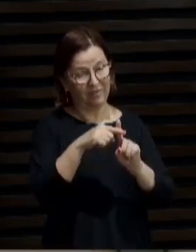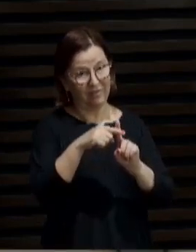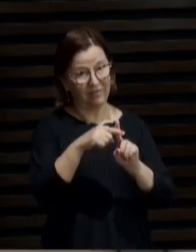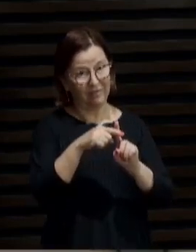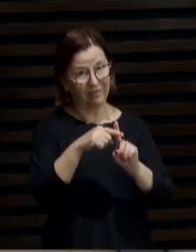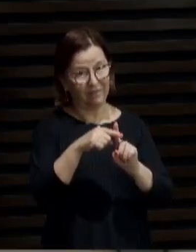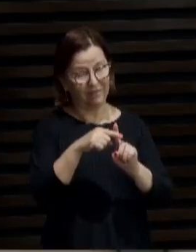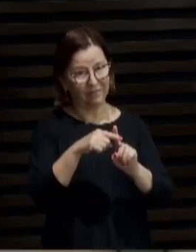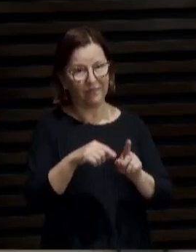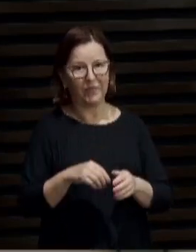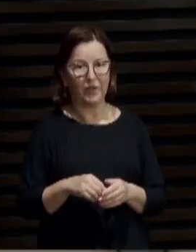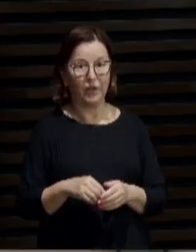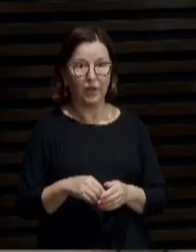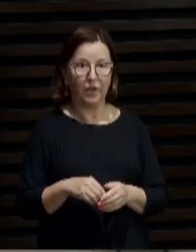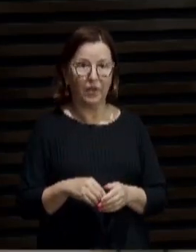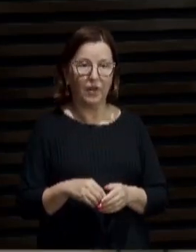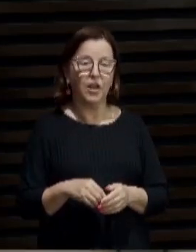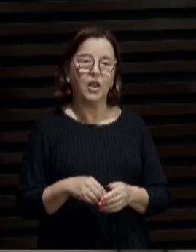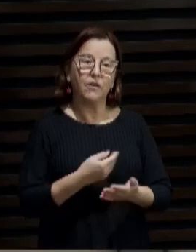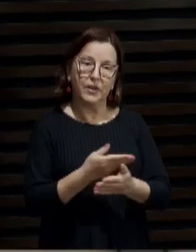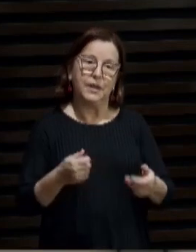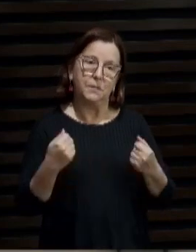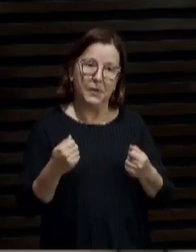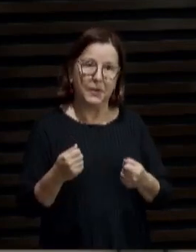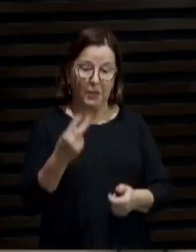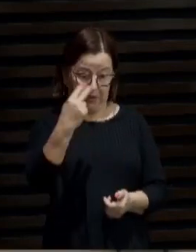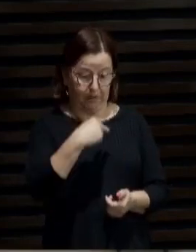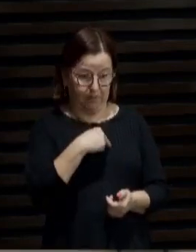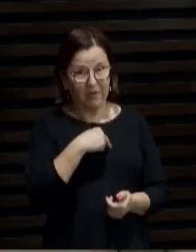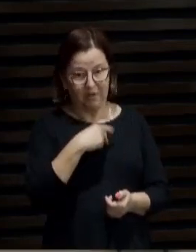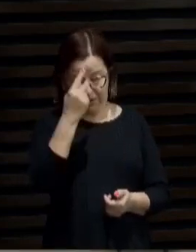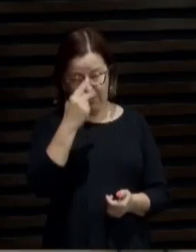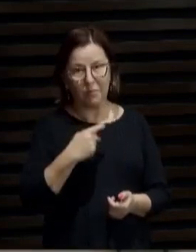exame que você deve fazer com você mesmo. E eu também.